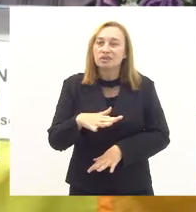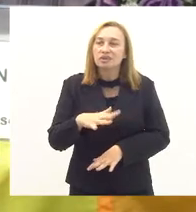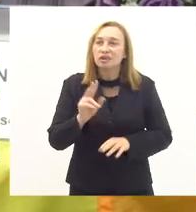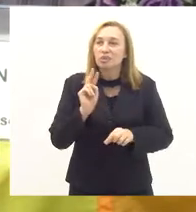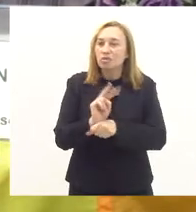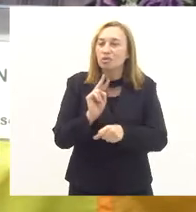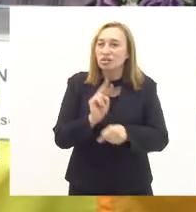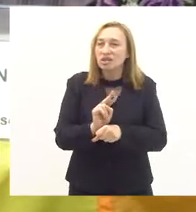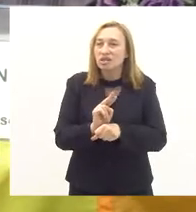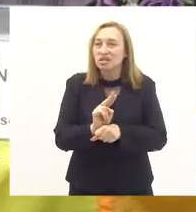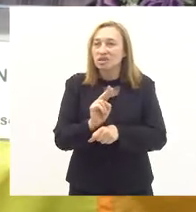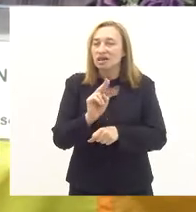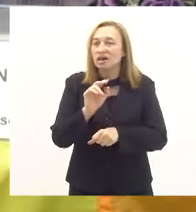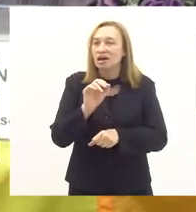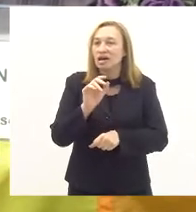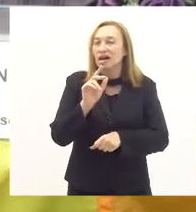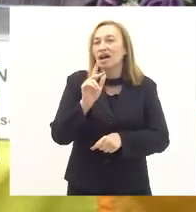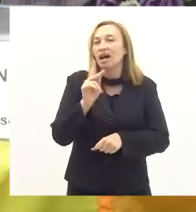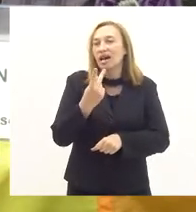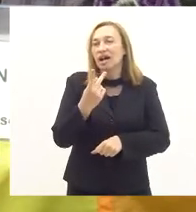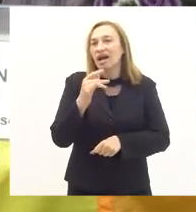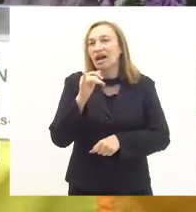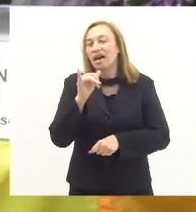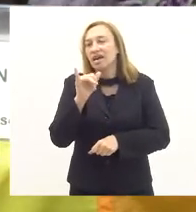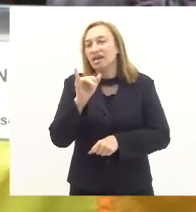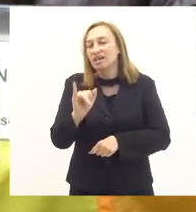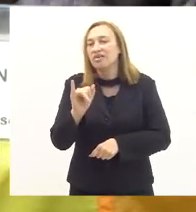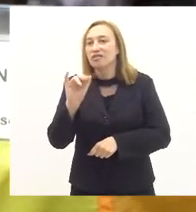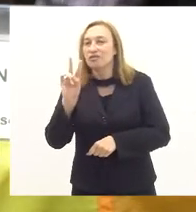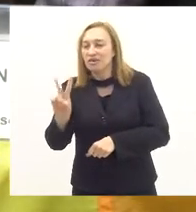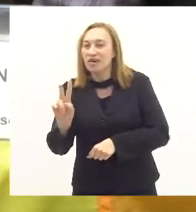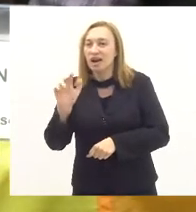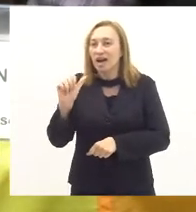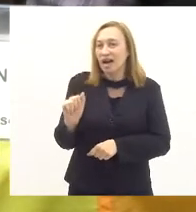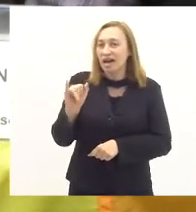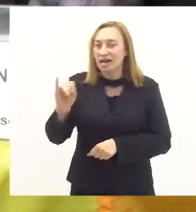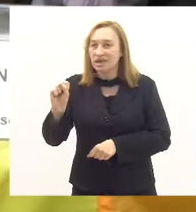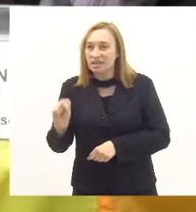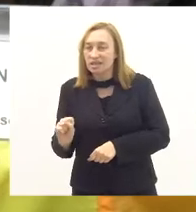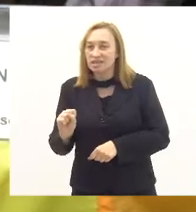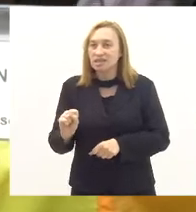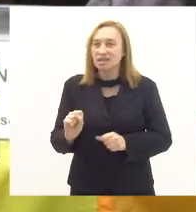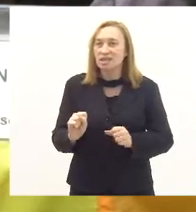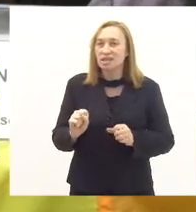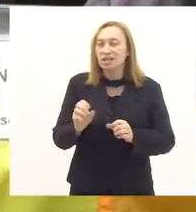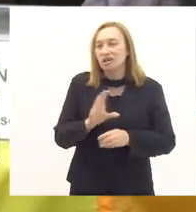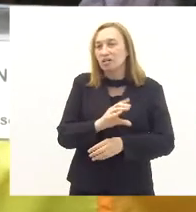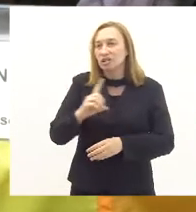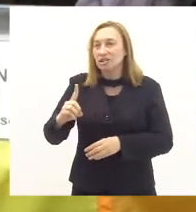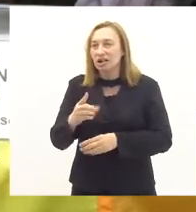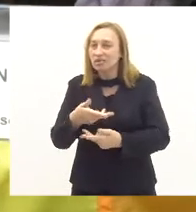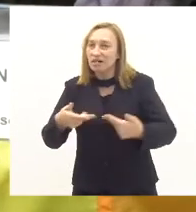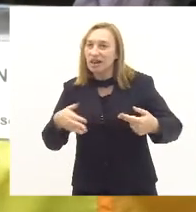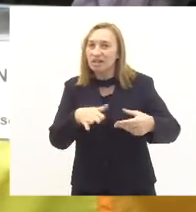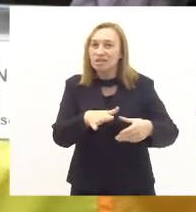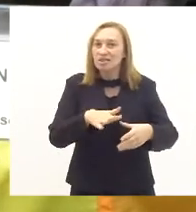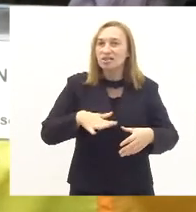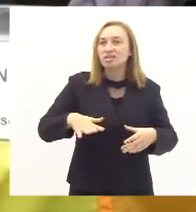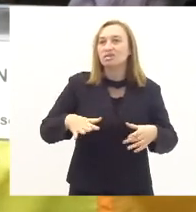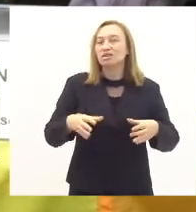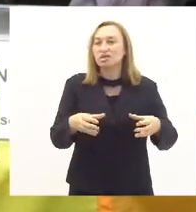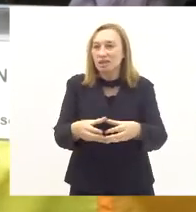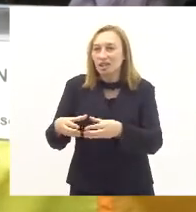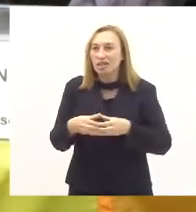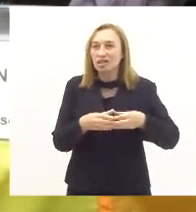prevenção ao HIV e AIDS no Brasil todo. Ela coordenava várias equipes e ela fundou